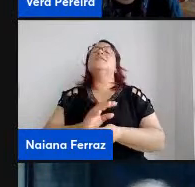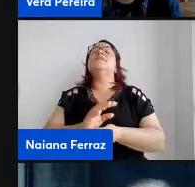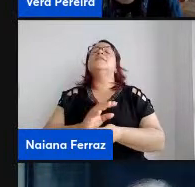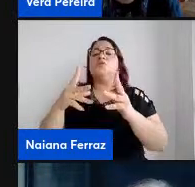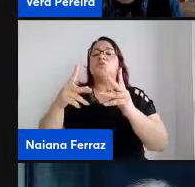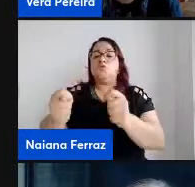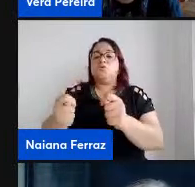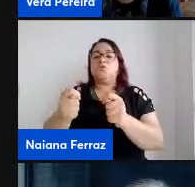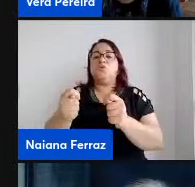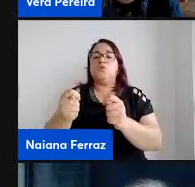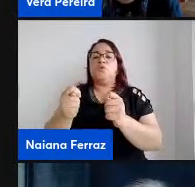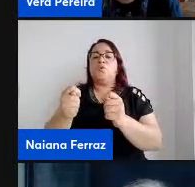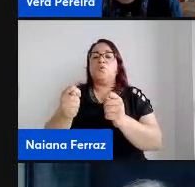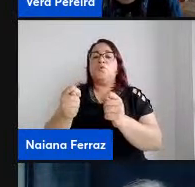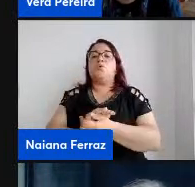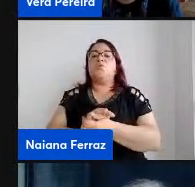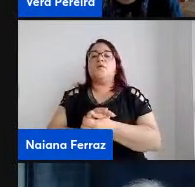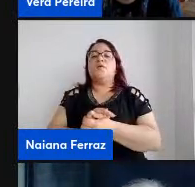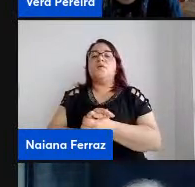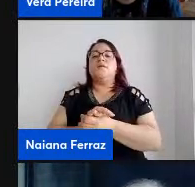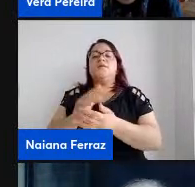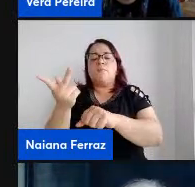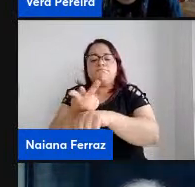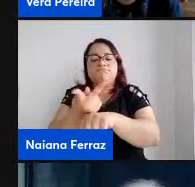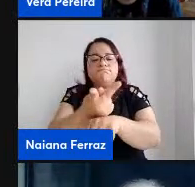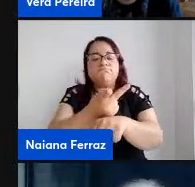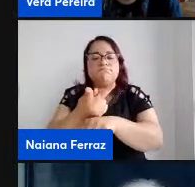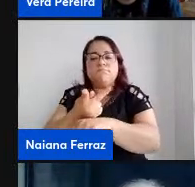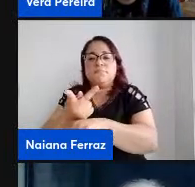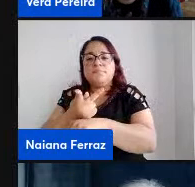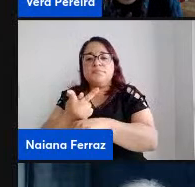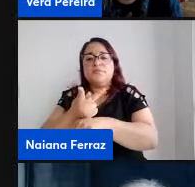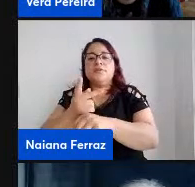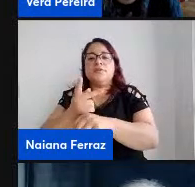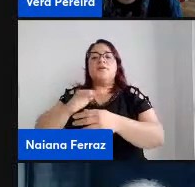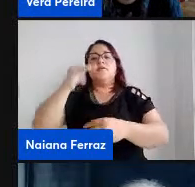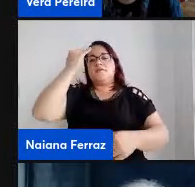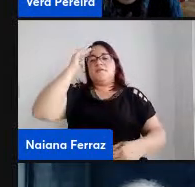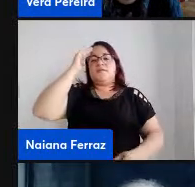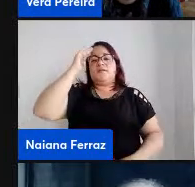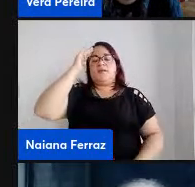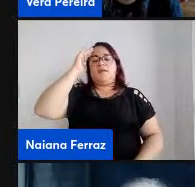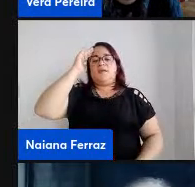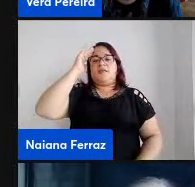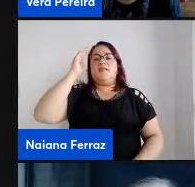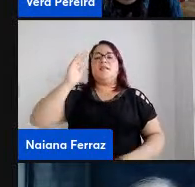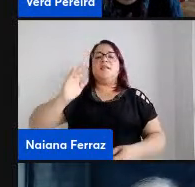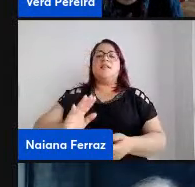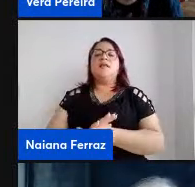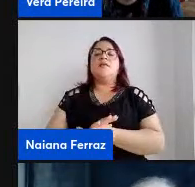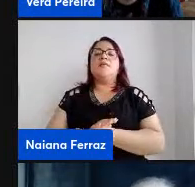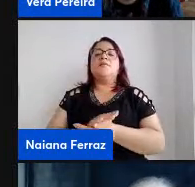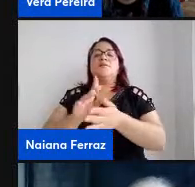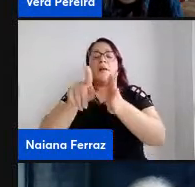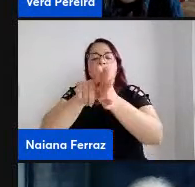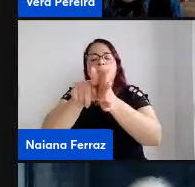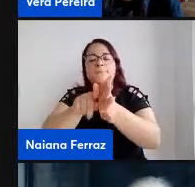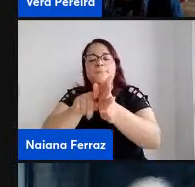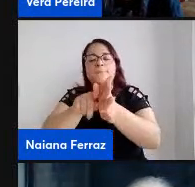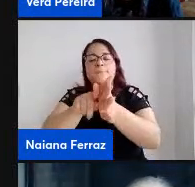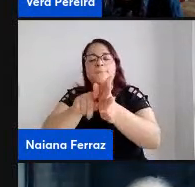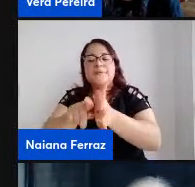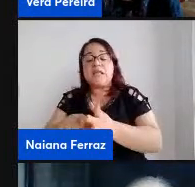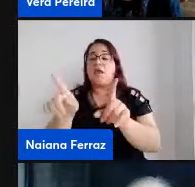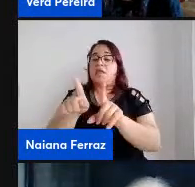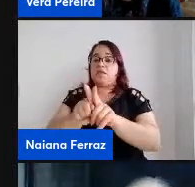fazer essa busca, nós veremos que a quantidade de trabalhos, e eu diria que a qualidade dos